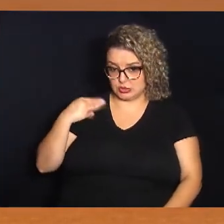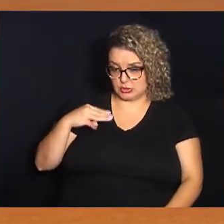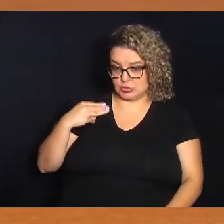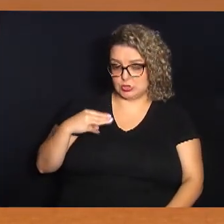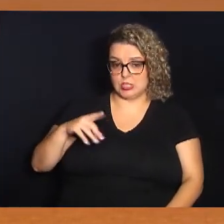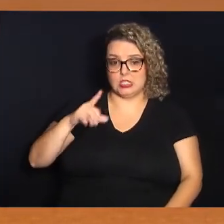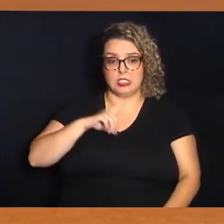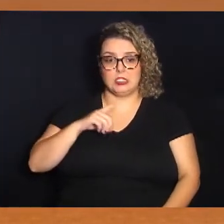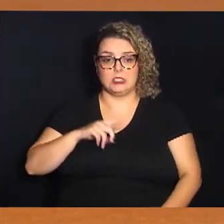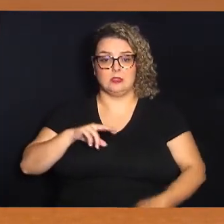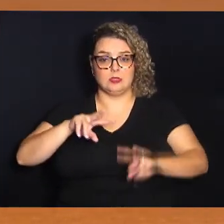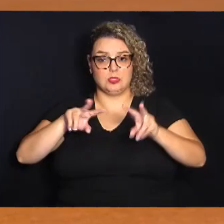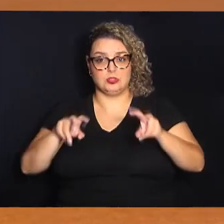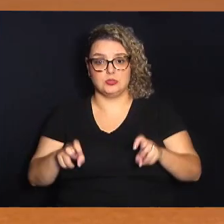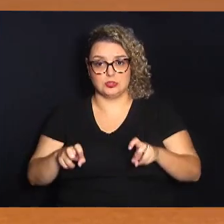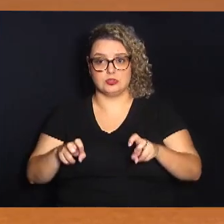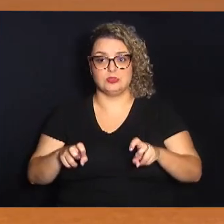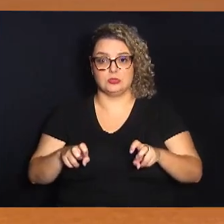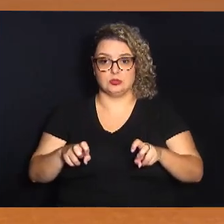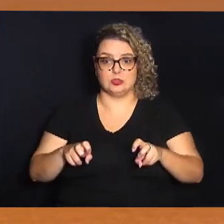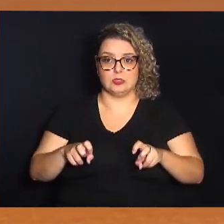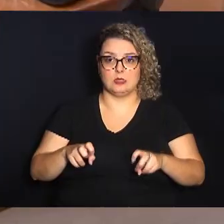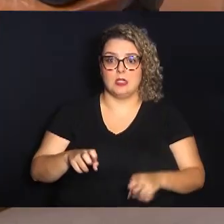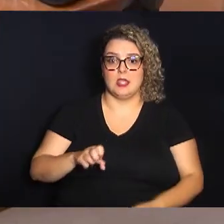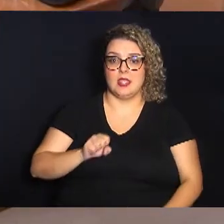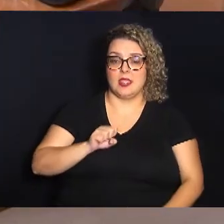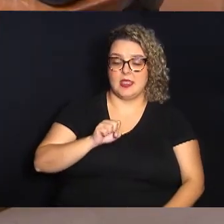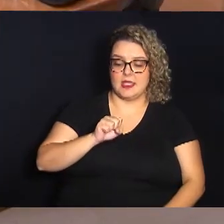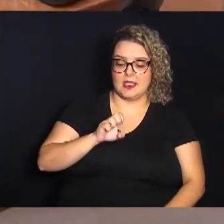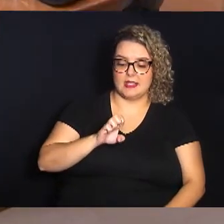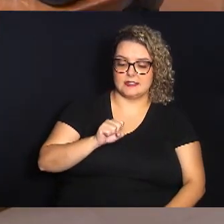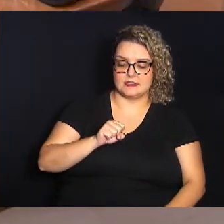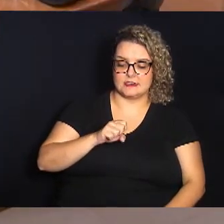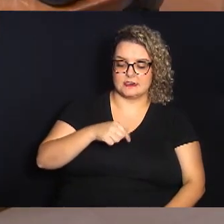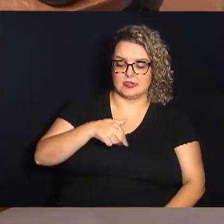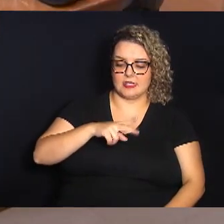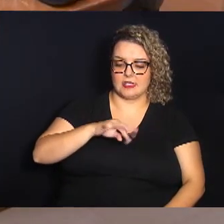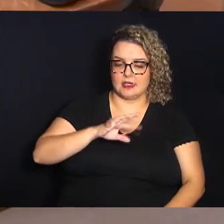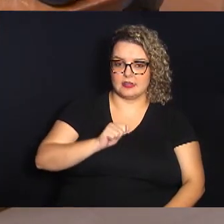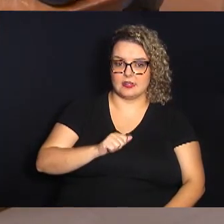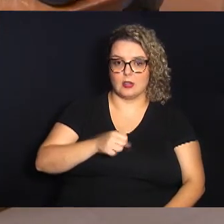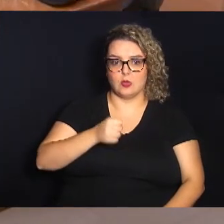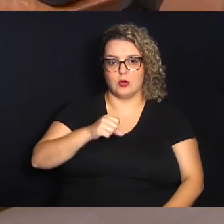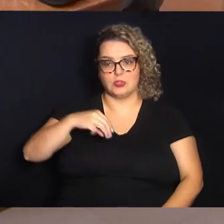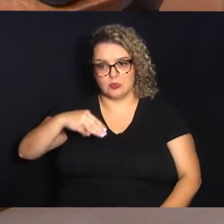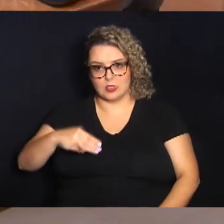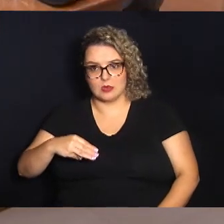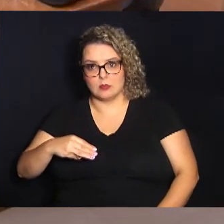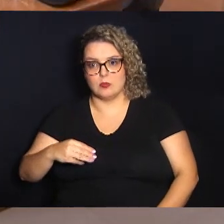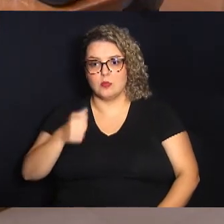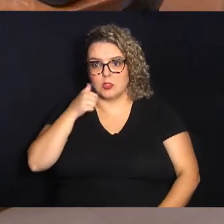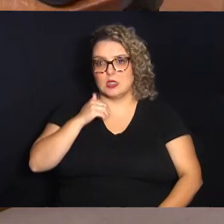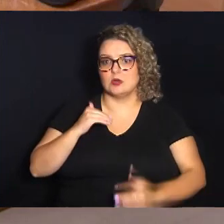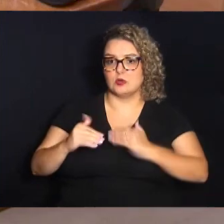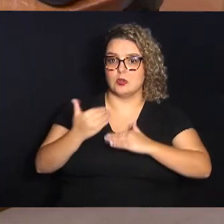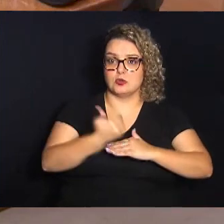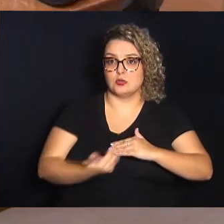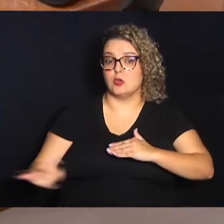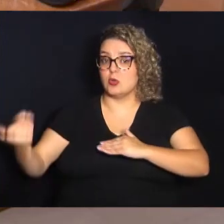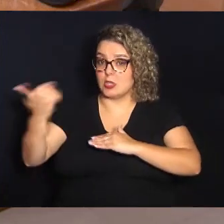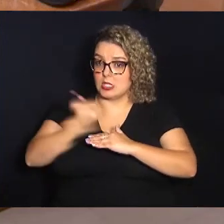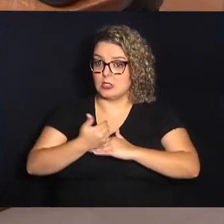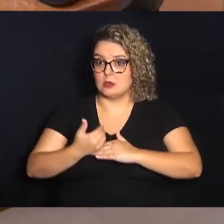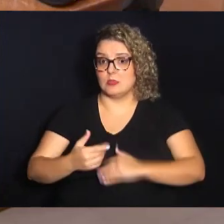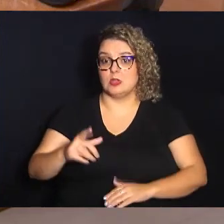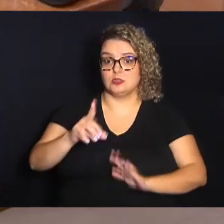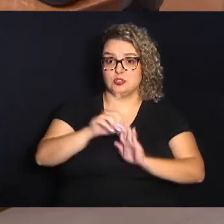vereadora Mariana conte teve como tema esquenta 8m mulheres contra o golpismo pelo Direito